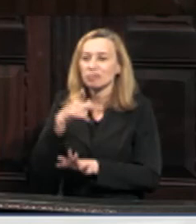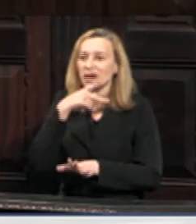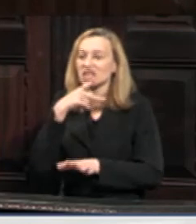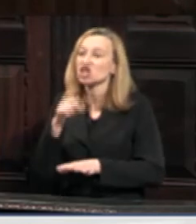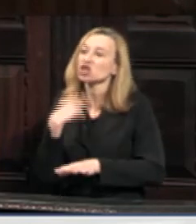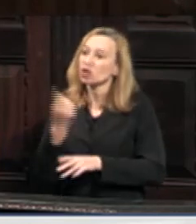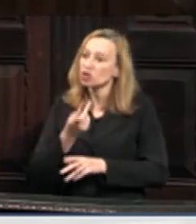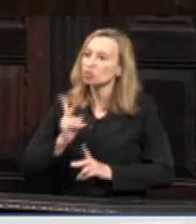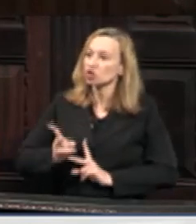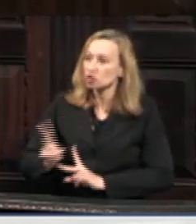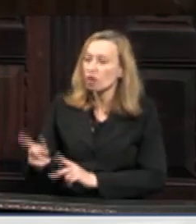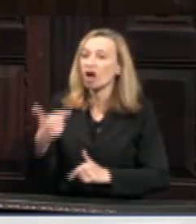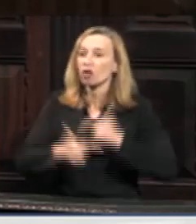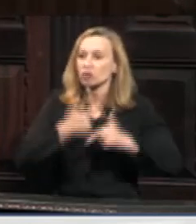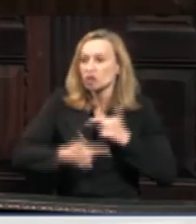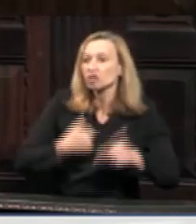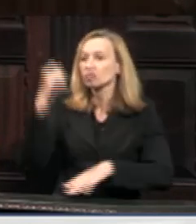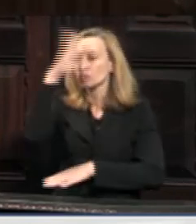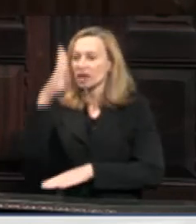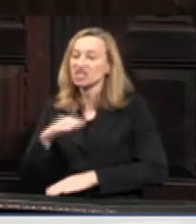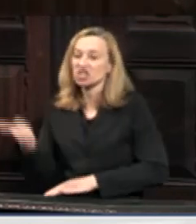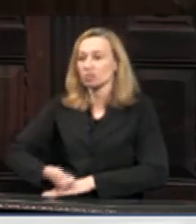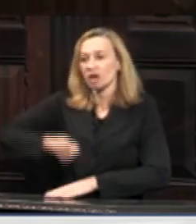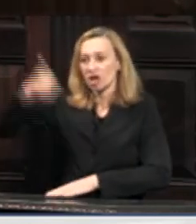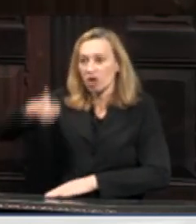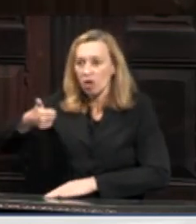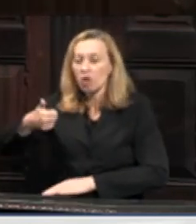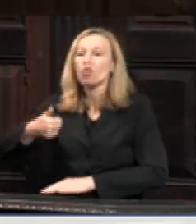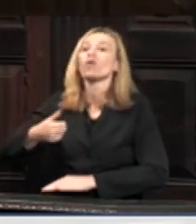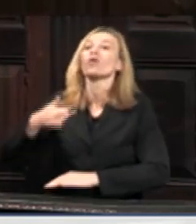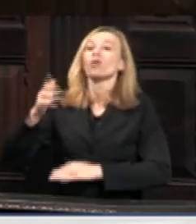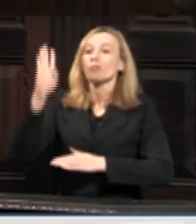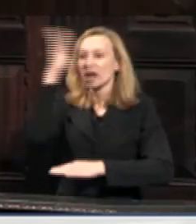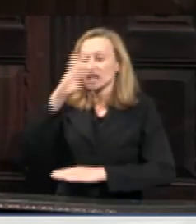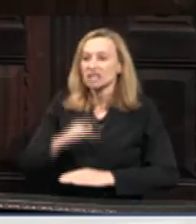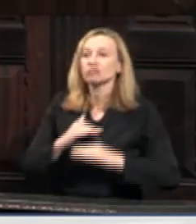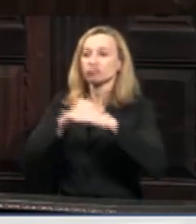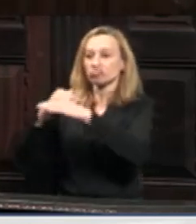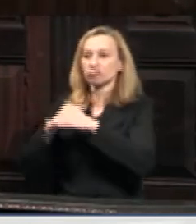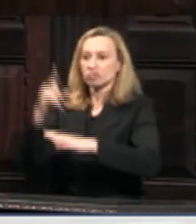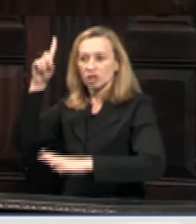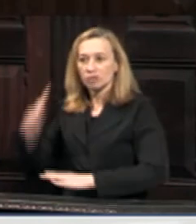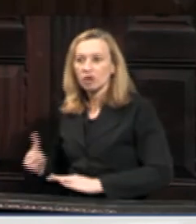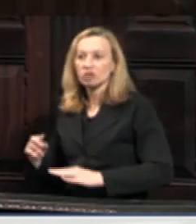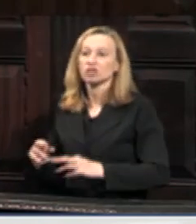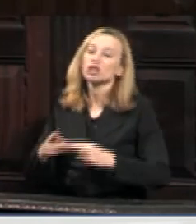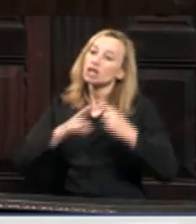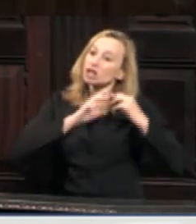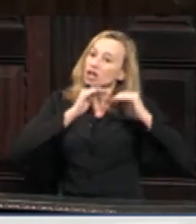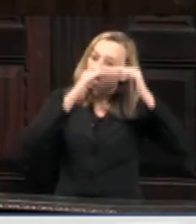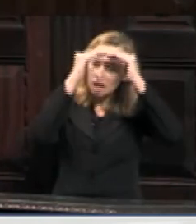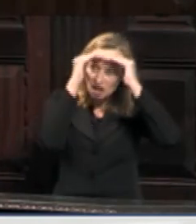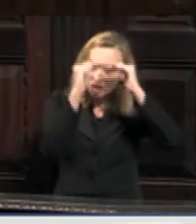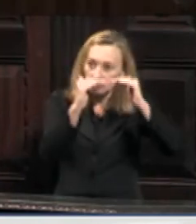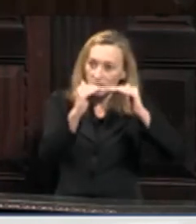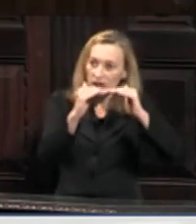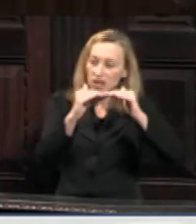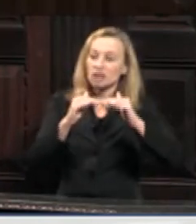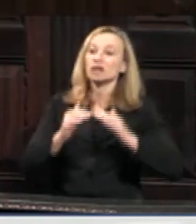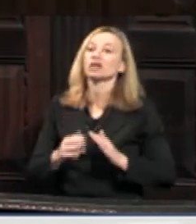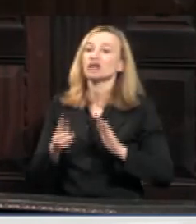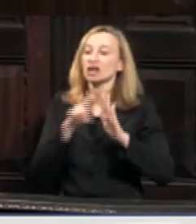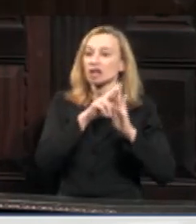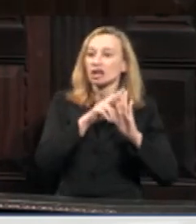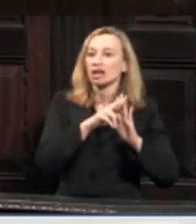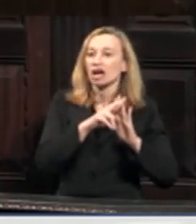continuar lutando por um Brasil soberano, por um Brasil democrático, por um Brasil que respeita a diversidade, que afirma os direitos humanos,